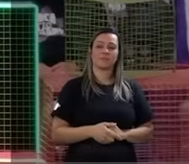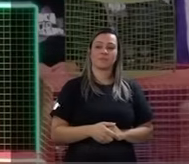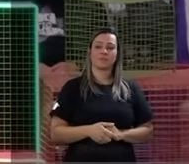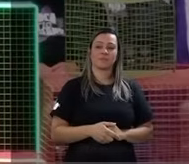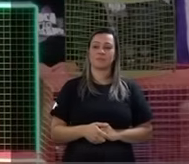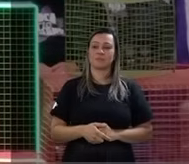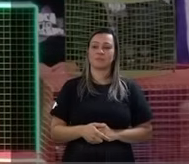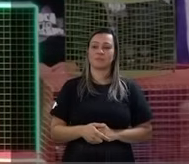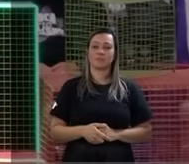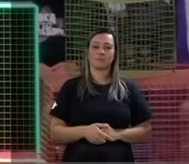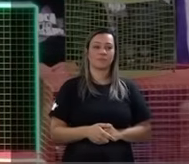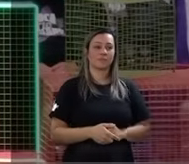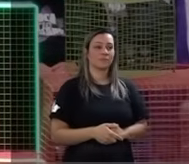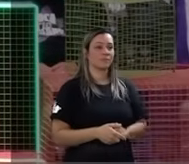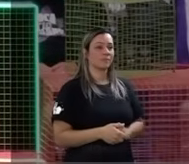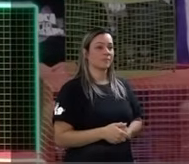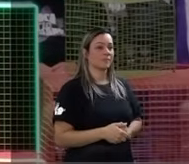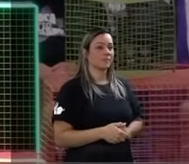A minha